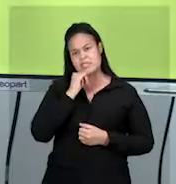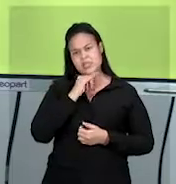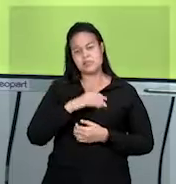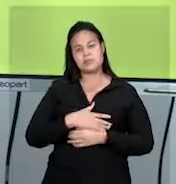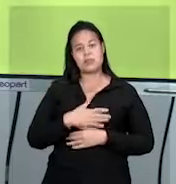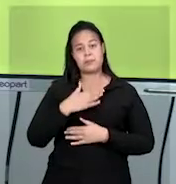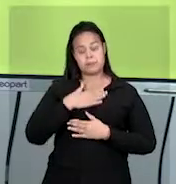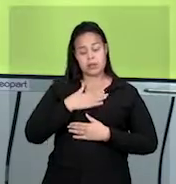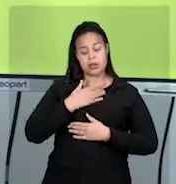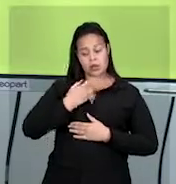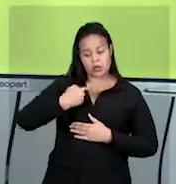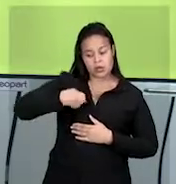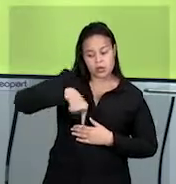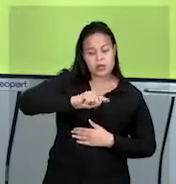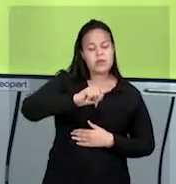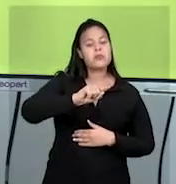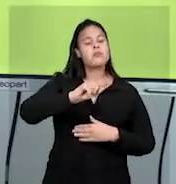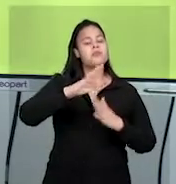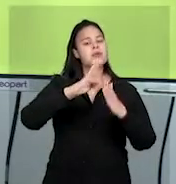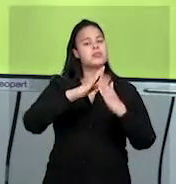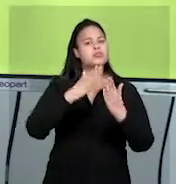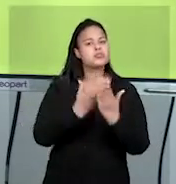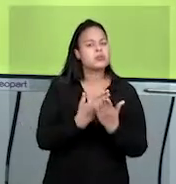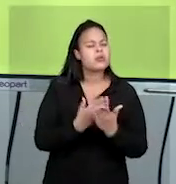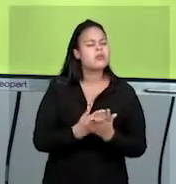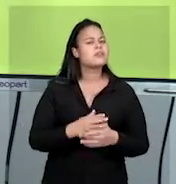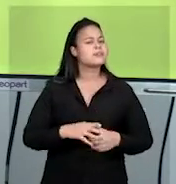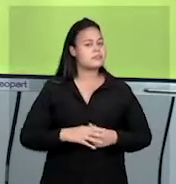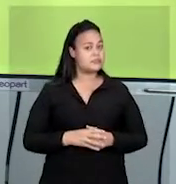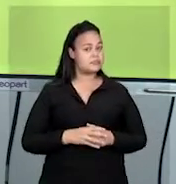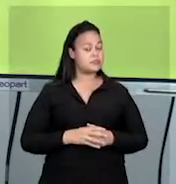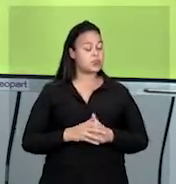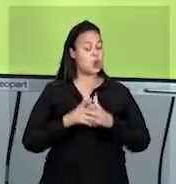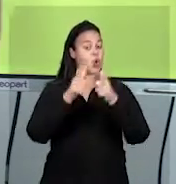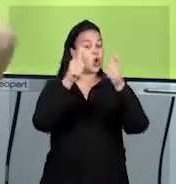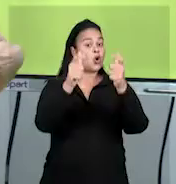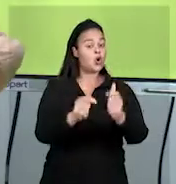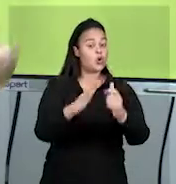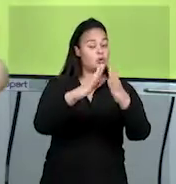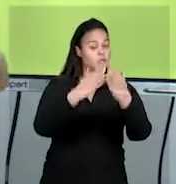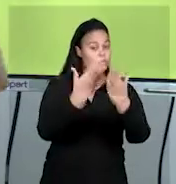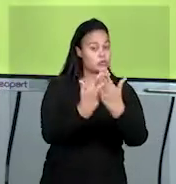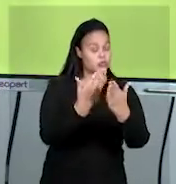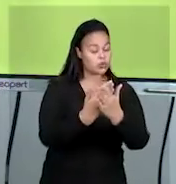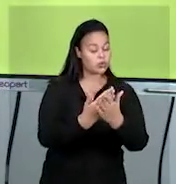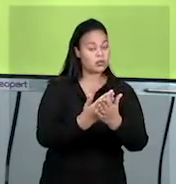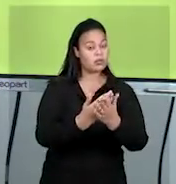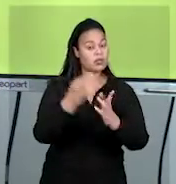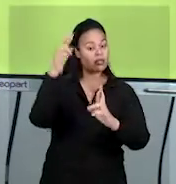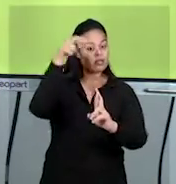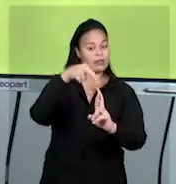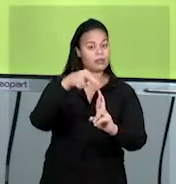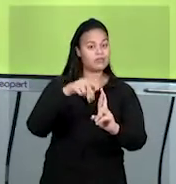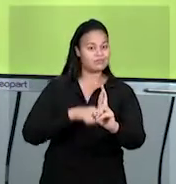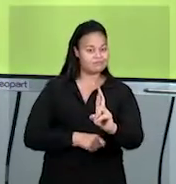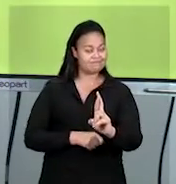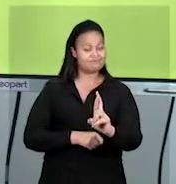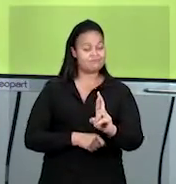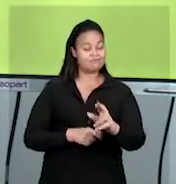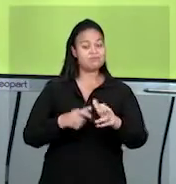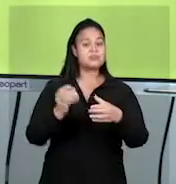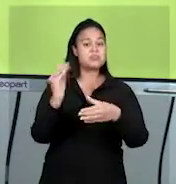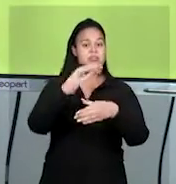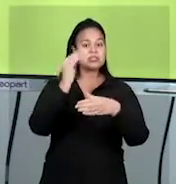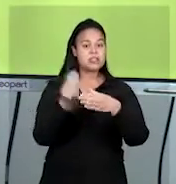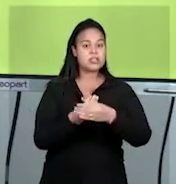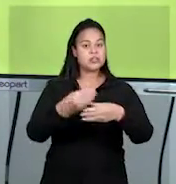meu deslocamento para a escola e eu quero mapear isso, ou eu estou querendo localizar onde que está a minha escola como um ponto dentro da minha cidade ou dentro do